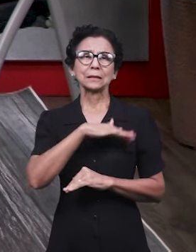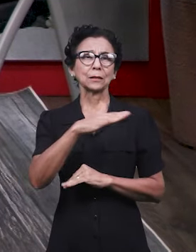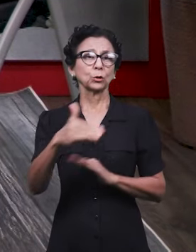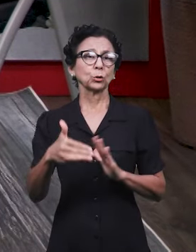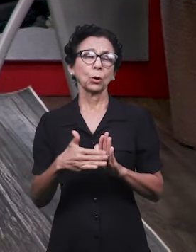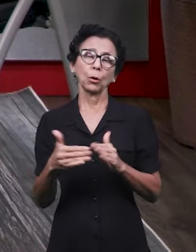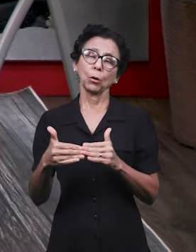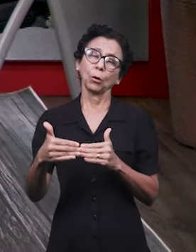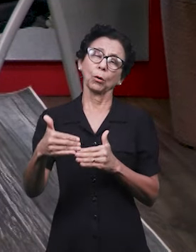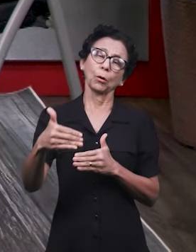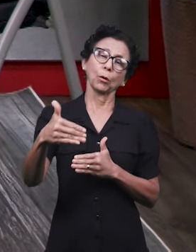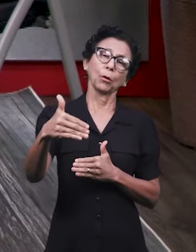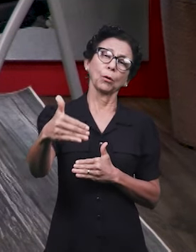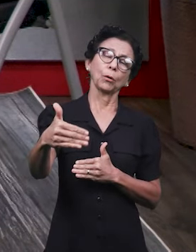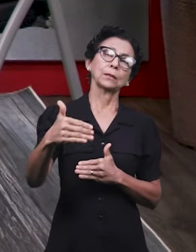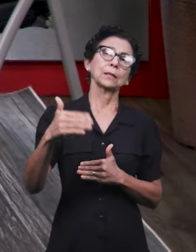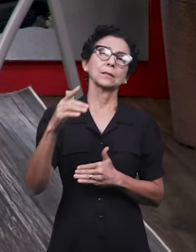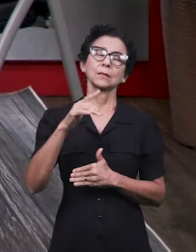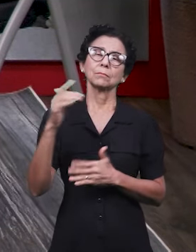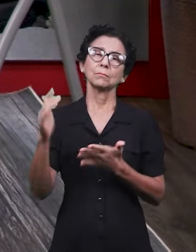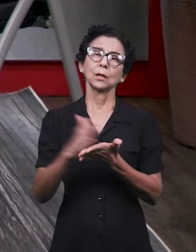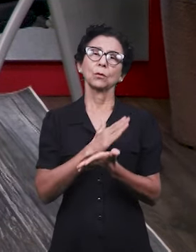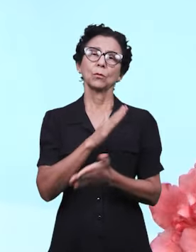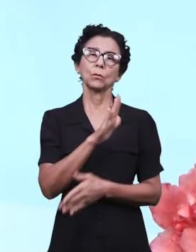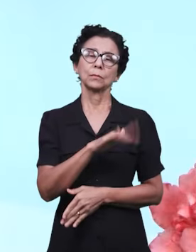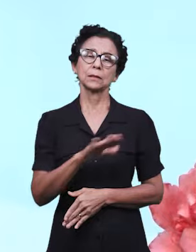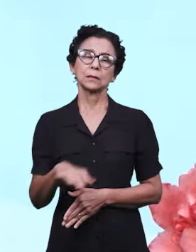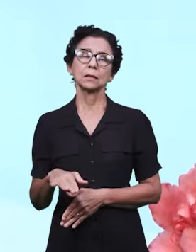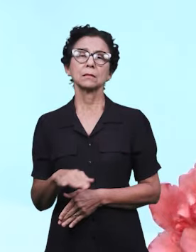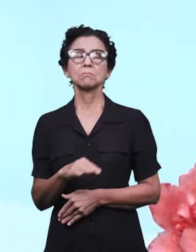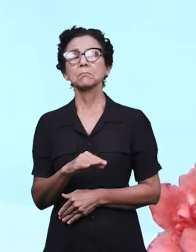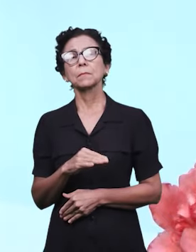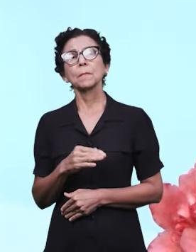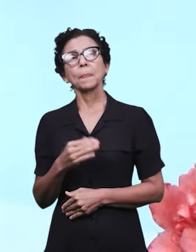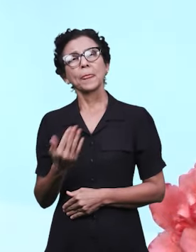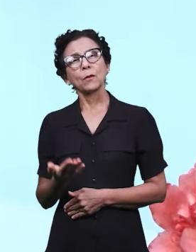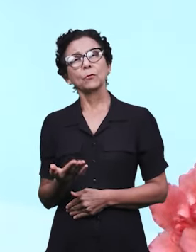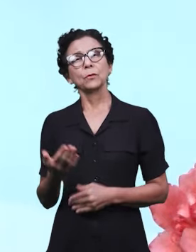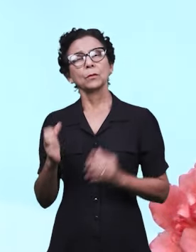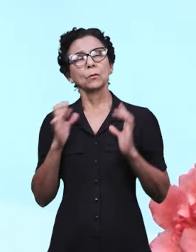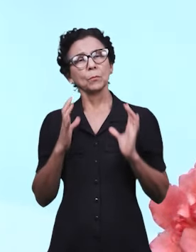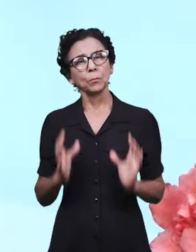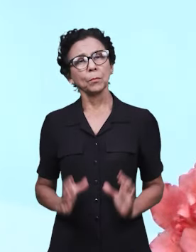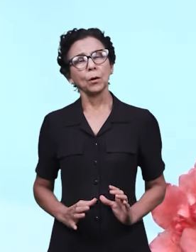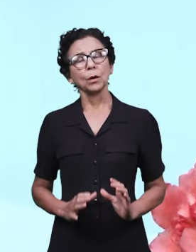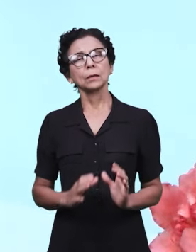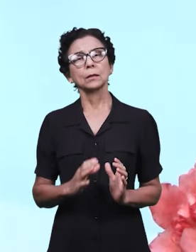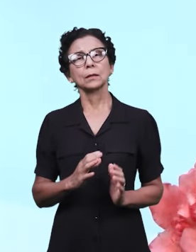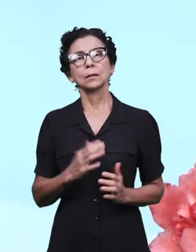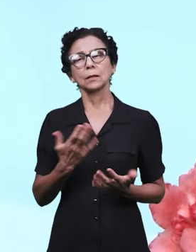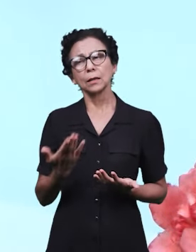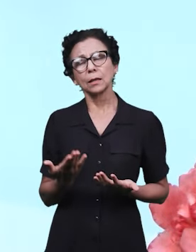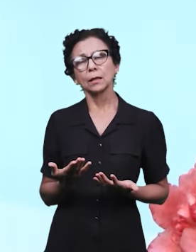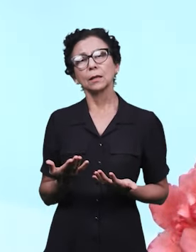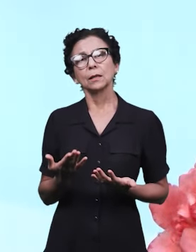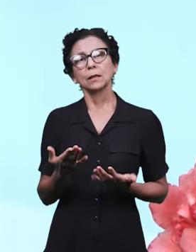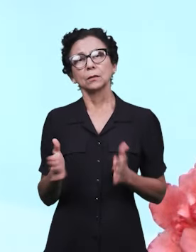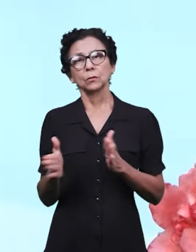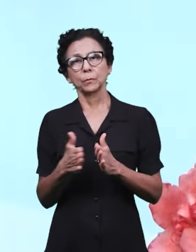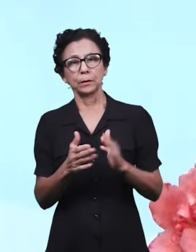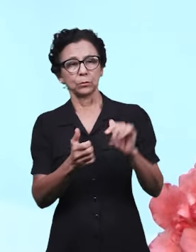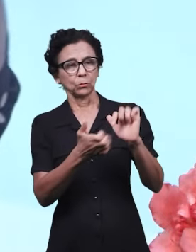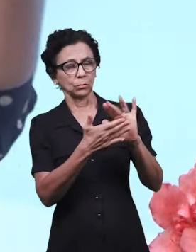criança que ela consegue ficar bem ali o período do clamor, o período ali do louvor, e depois ela sente já mais